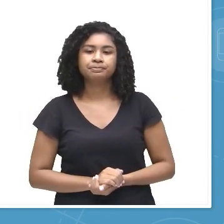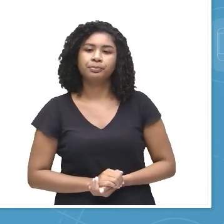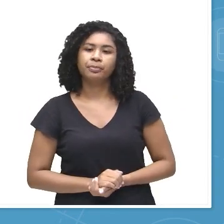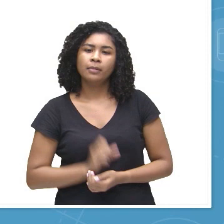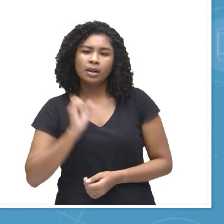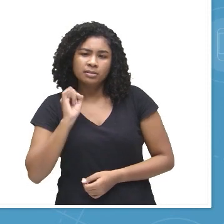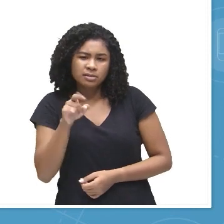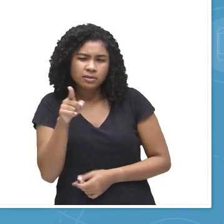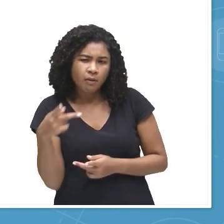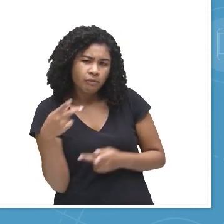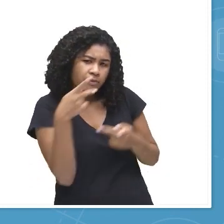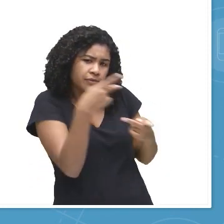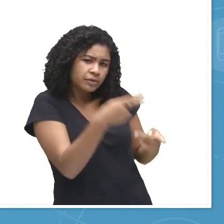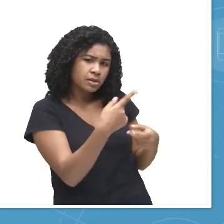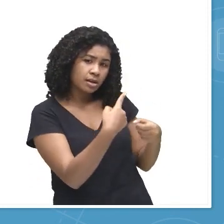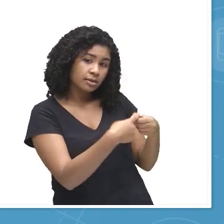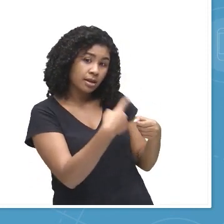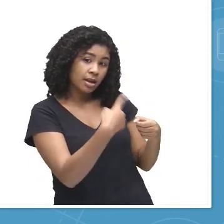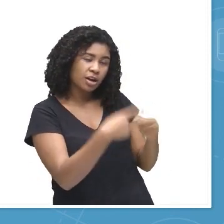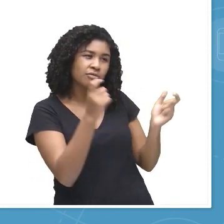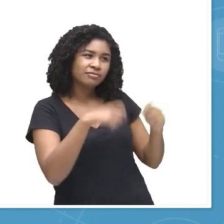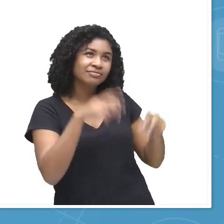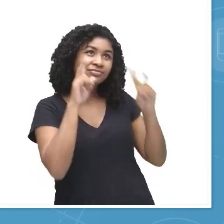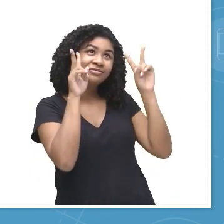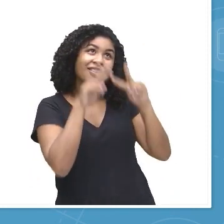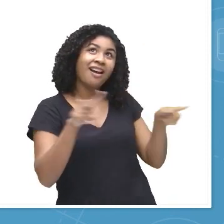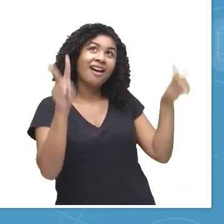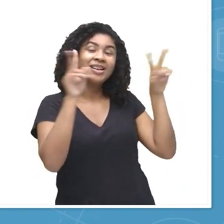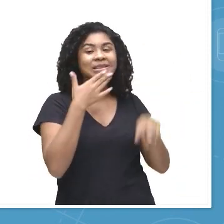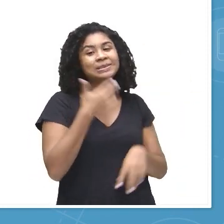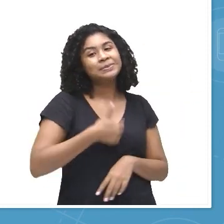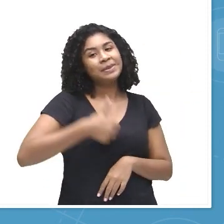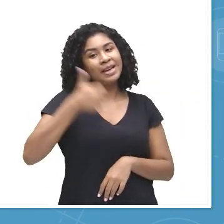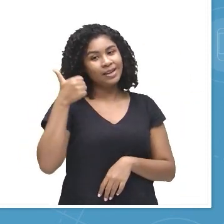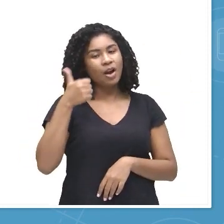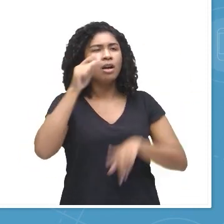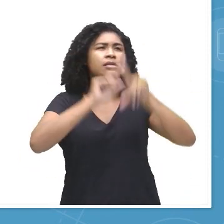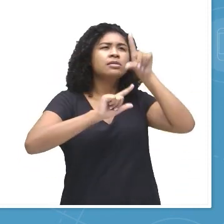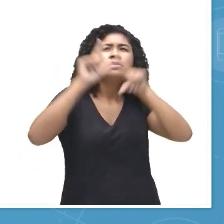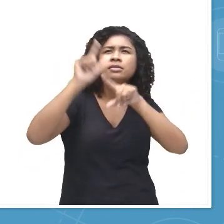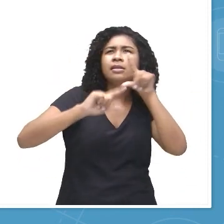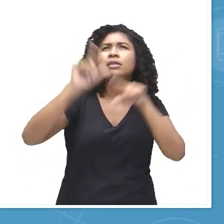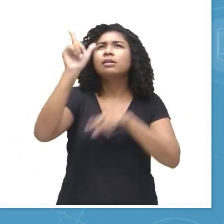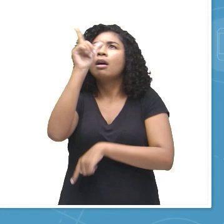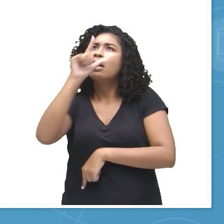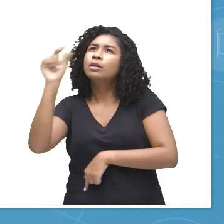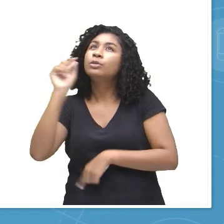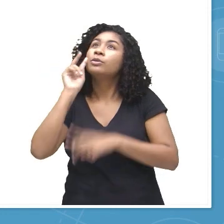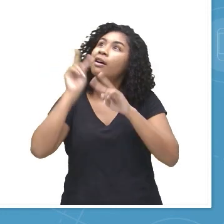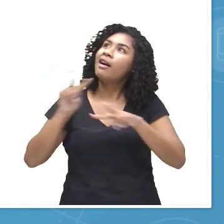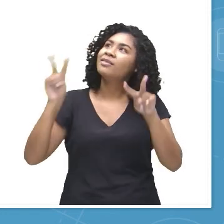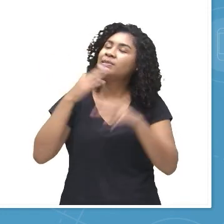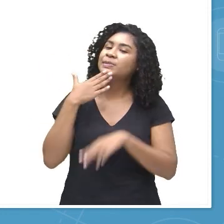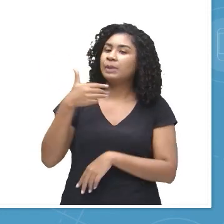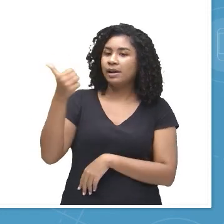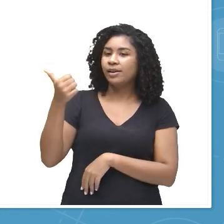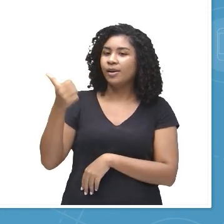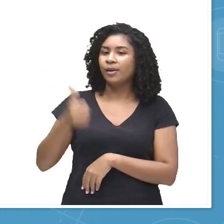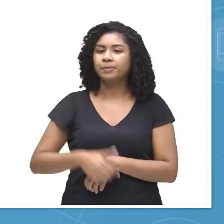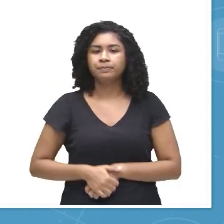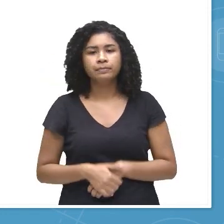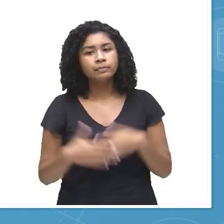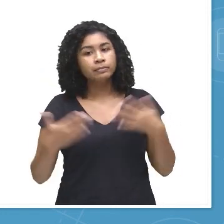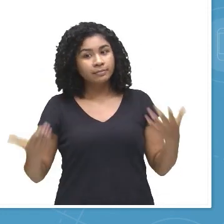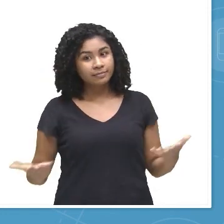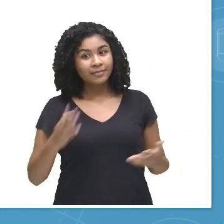gente observa que a gente enxerga melhor o céu, né? As estrelas, a lua. Então, a resposta correta, gente, é a